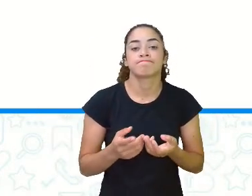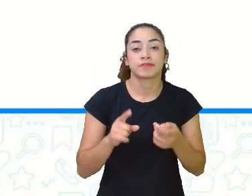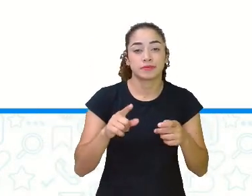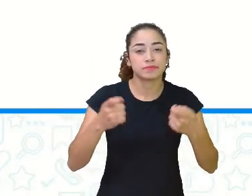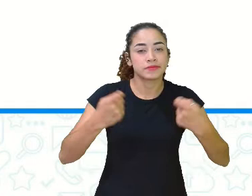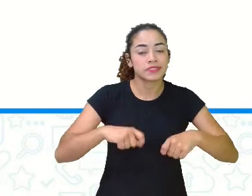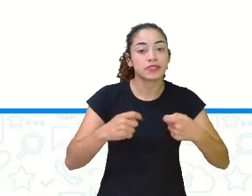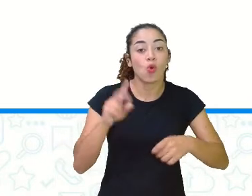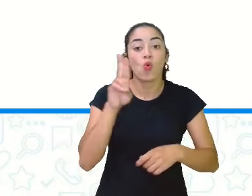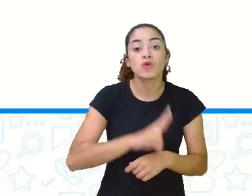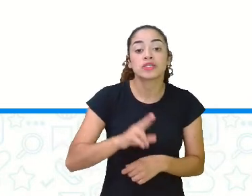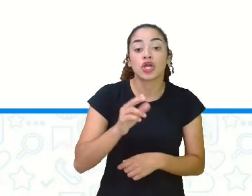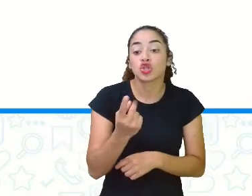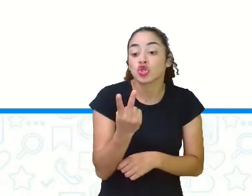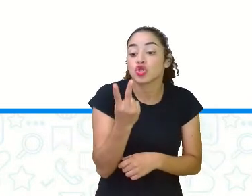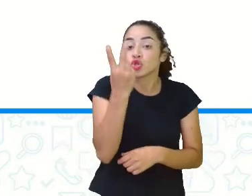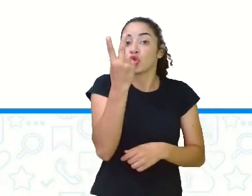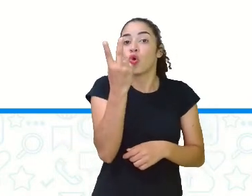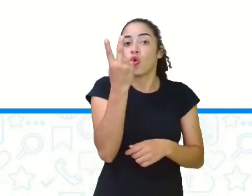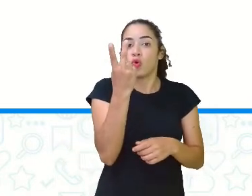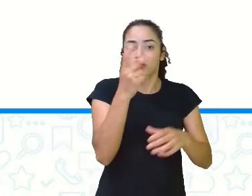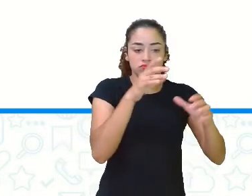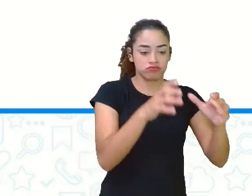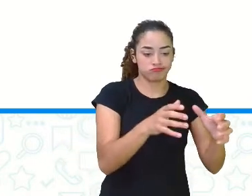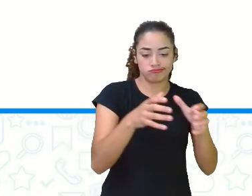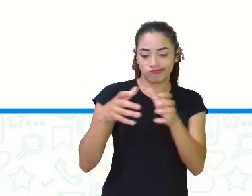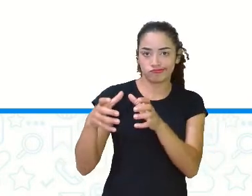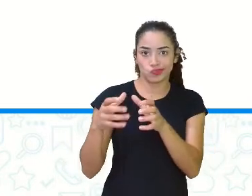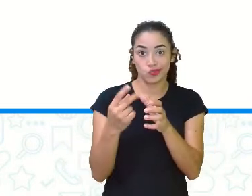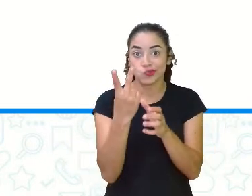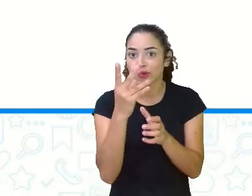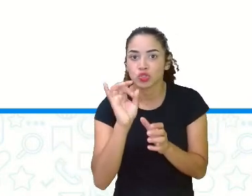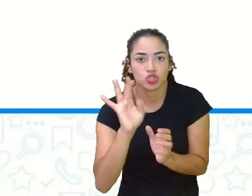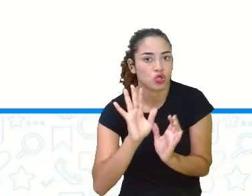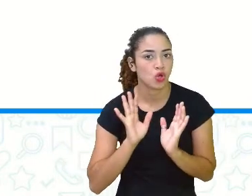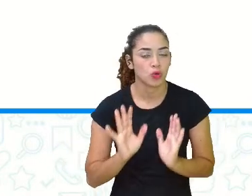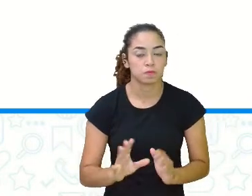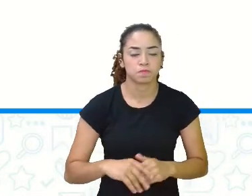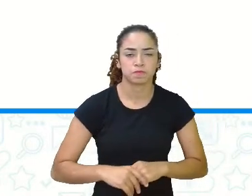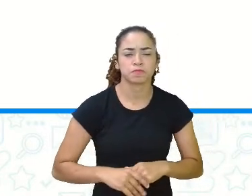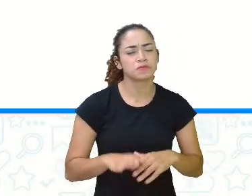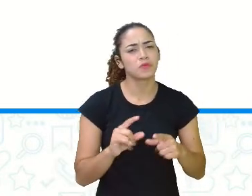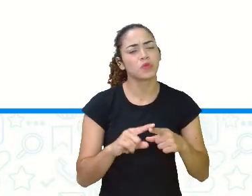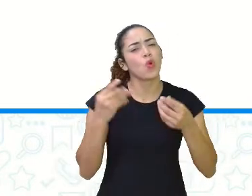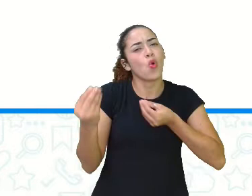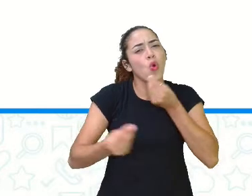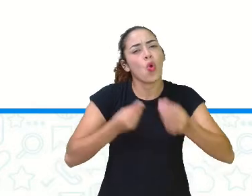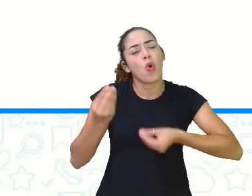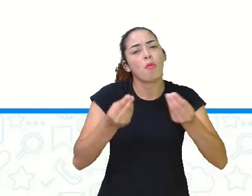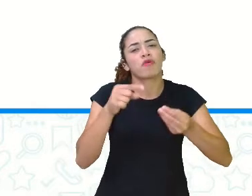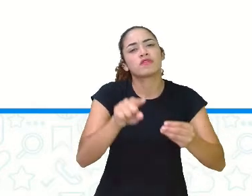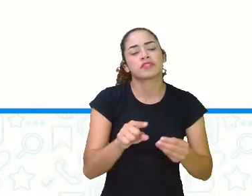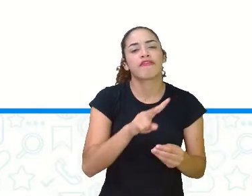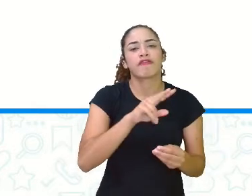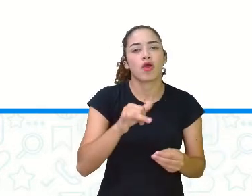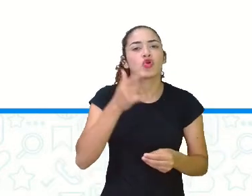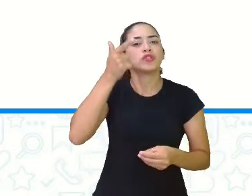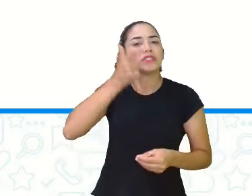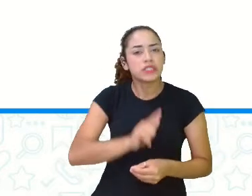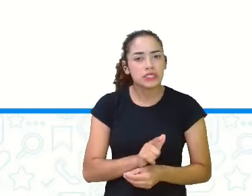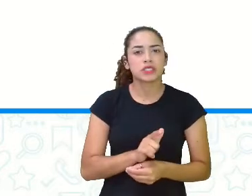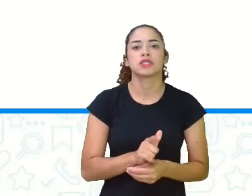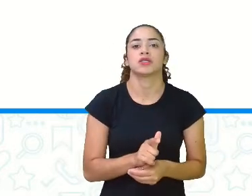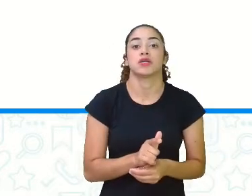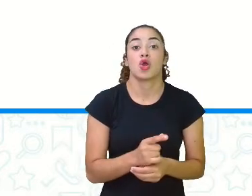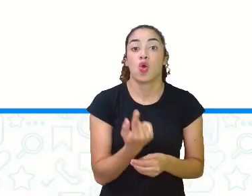2 potes de cada capacidade. Então, como é que você vai chegar a 1 litro?